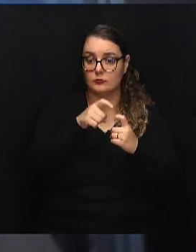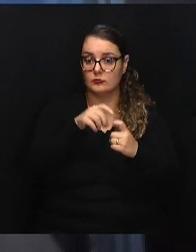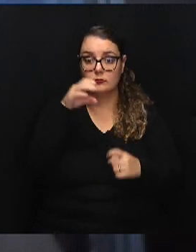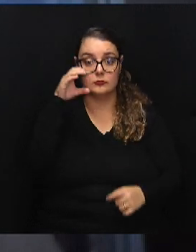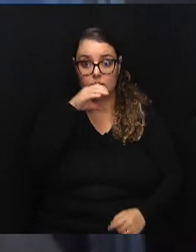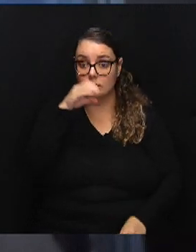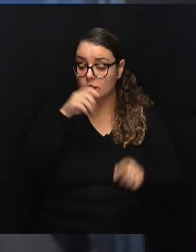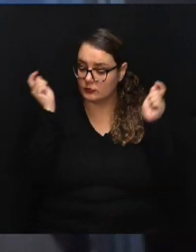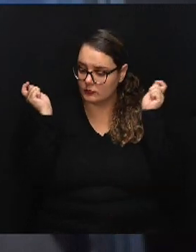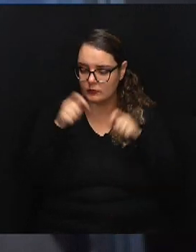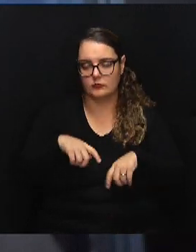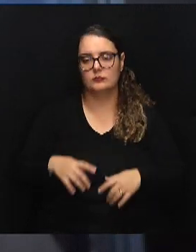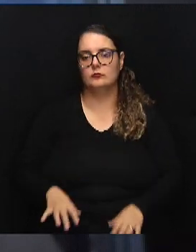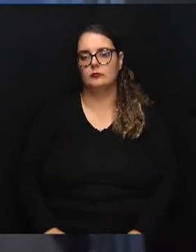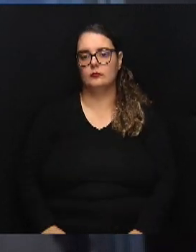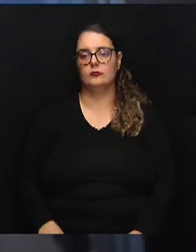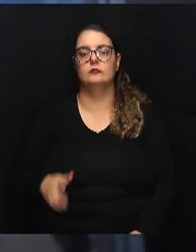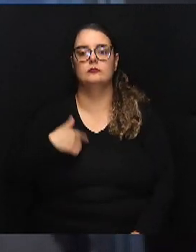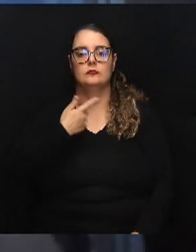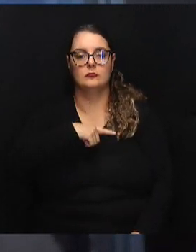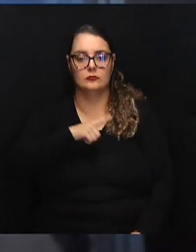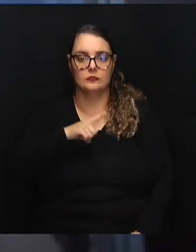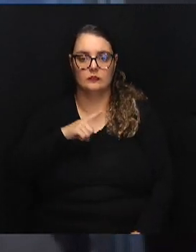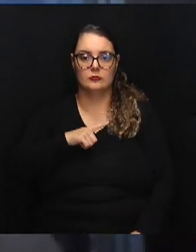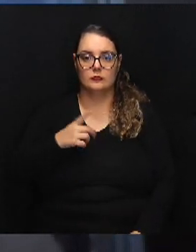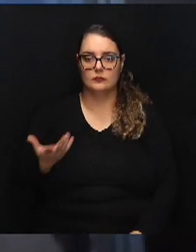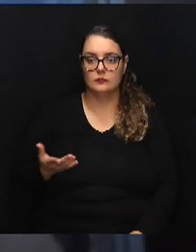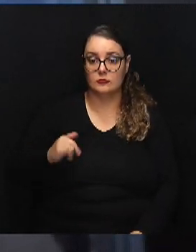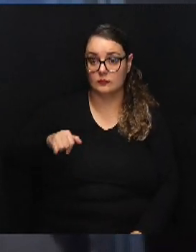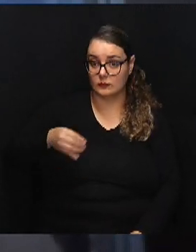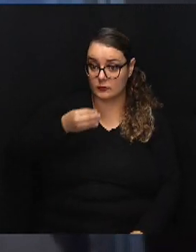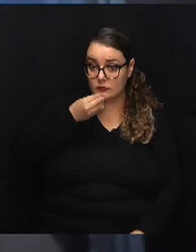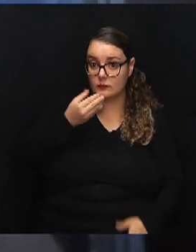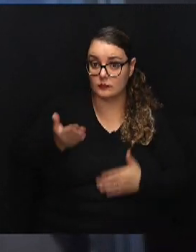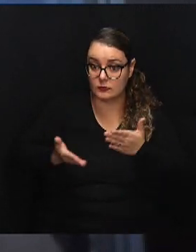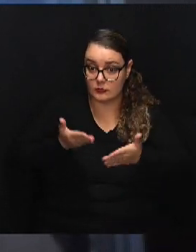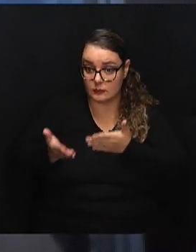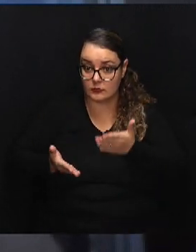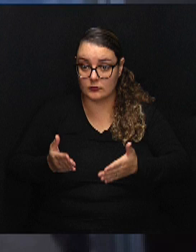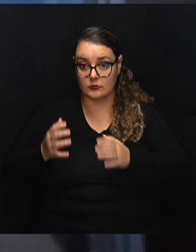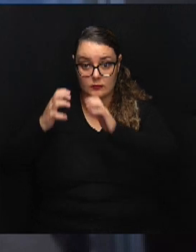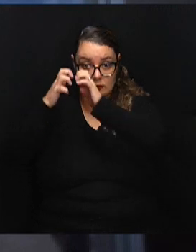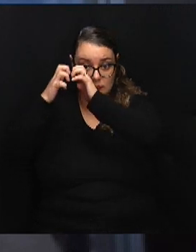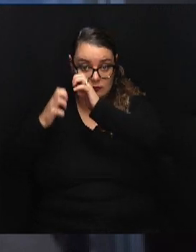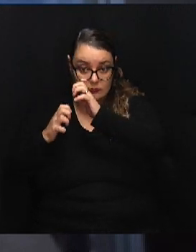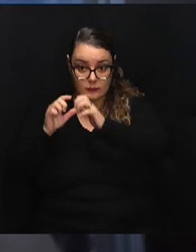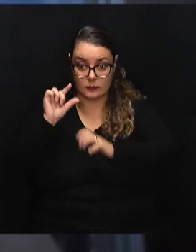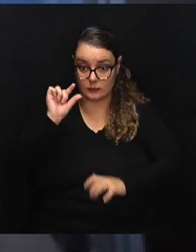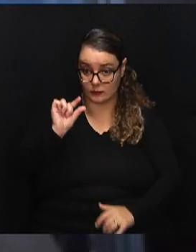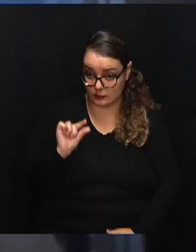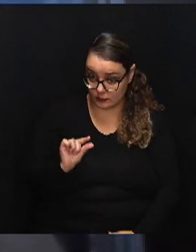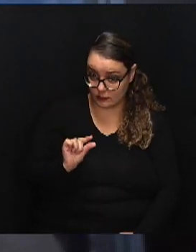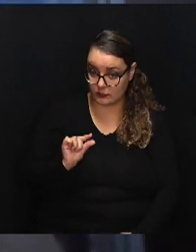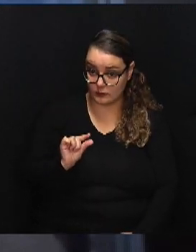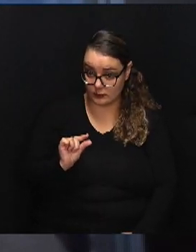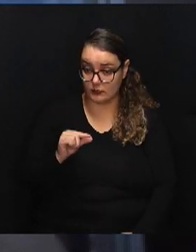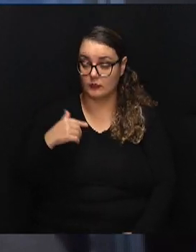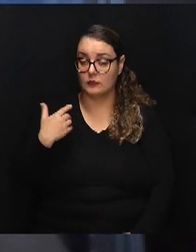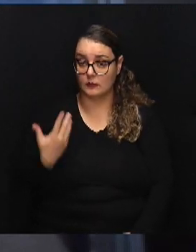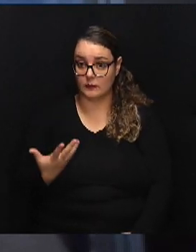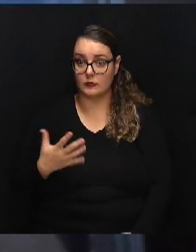né? Nós temos uma janela de oportunidade do tratamento do AVC muito pequena, né?